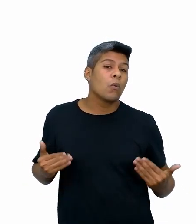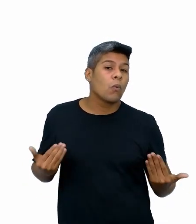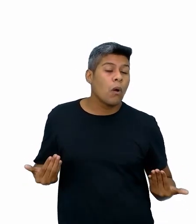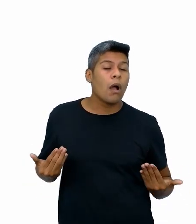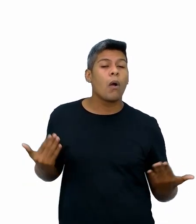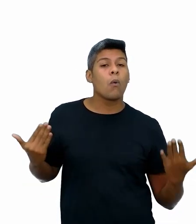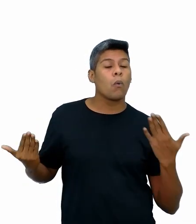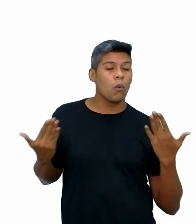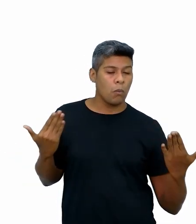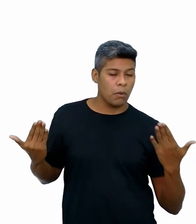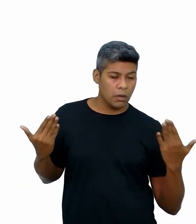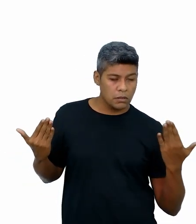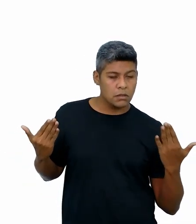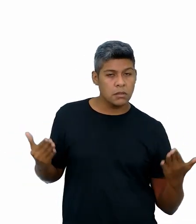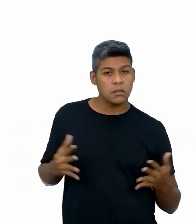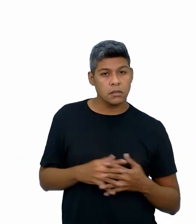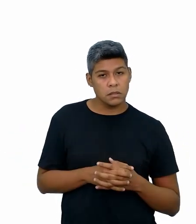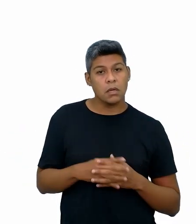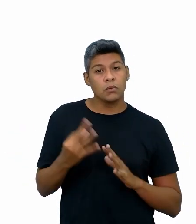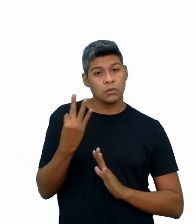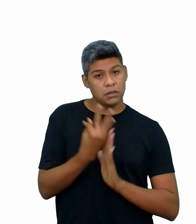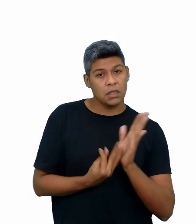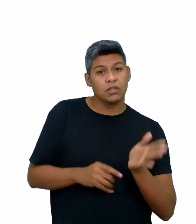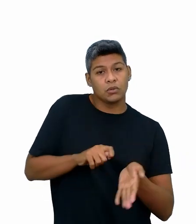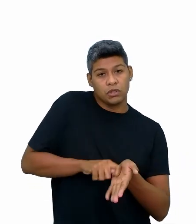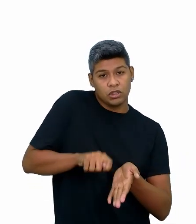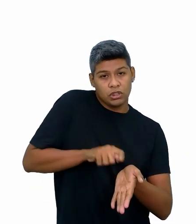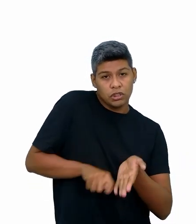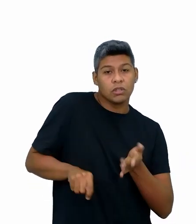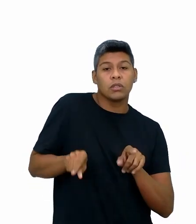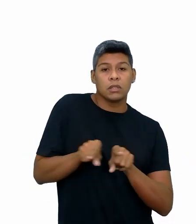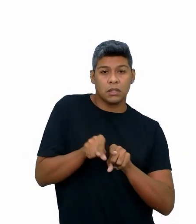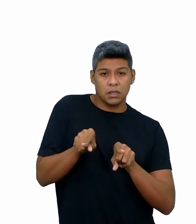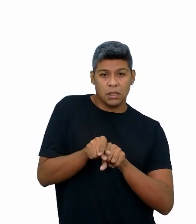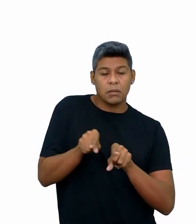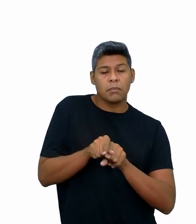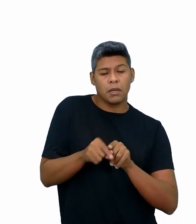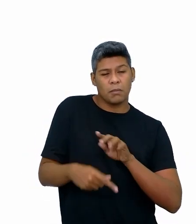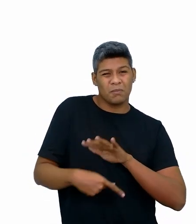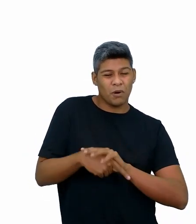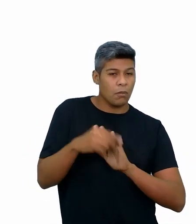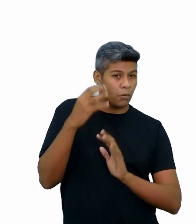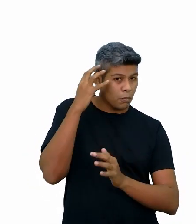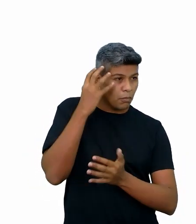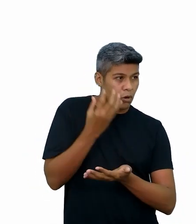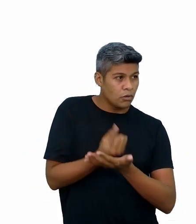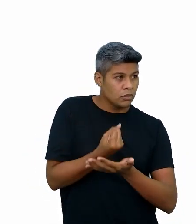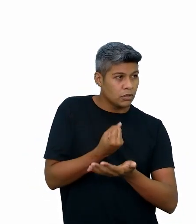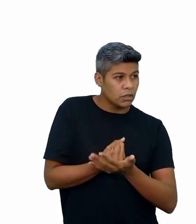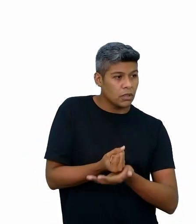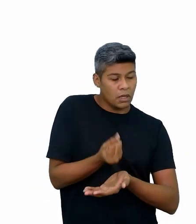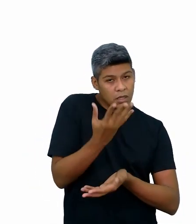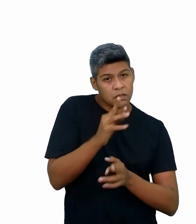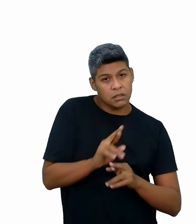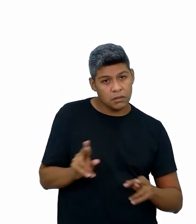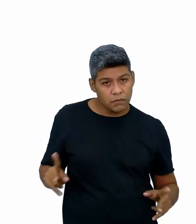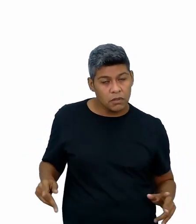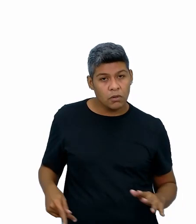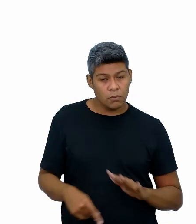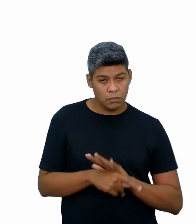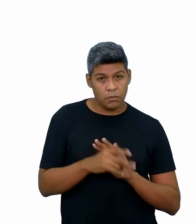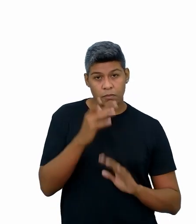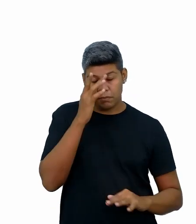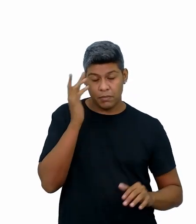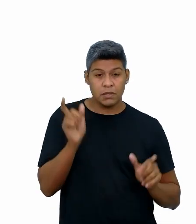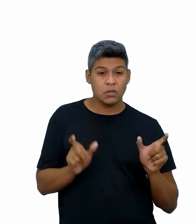essa comparação, né, entre o texto escrito e o texto que foi para o podcast, né, essa diferenciação, então, de